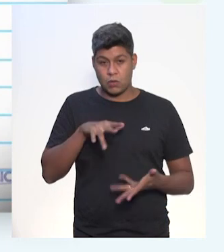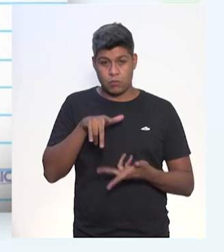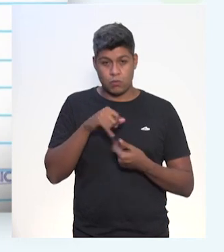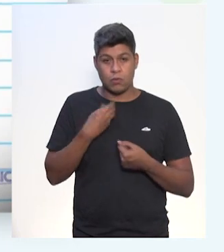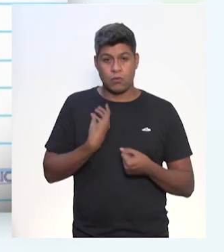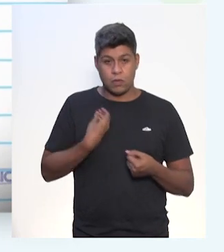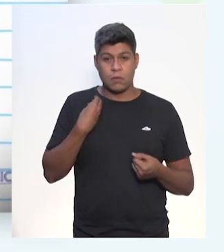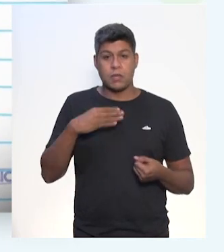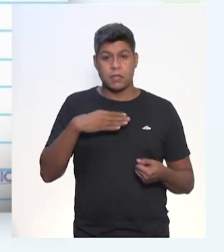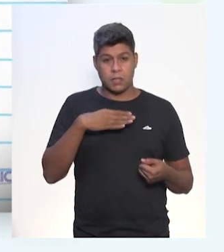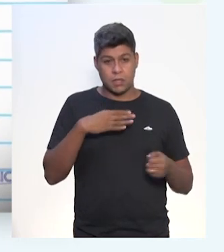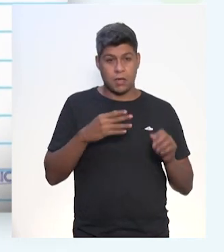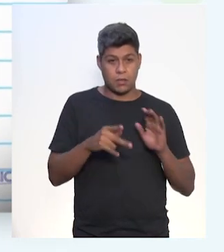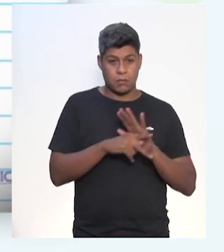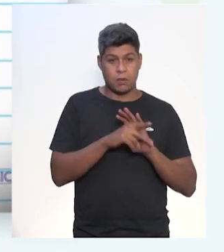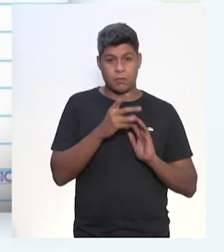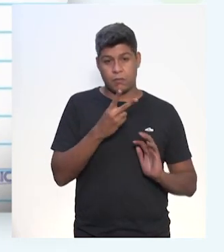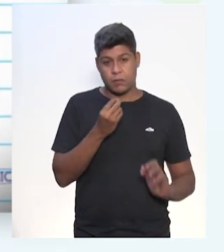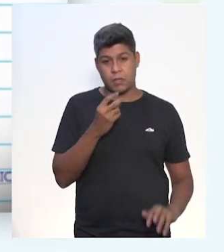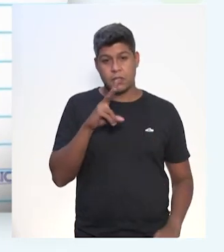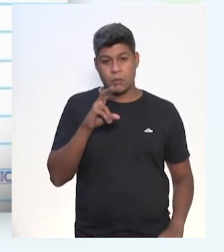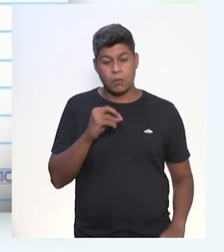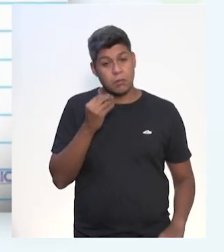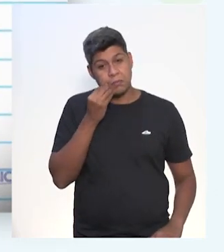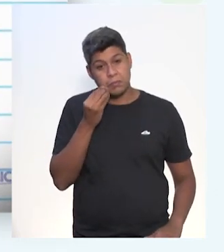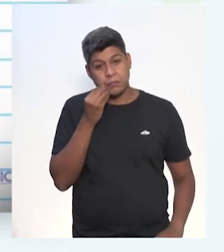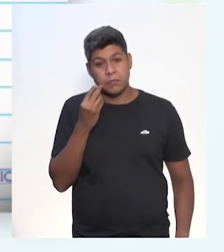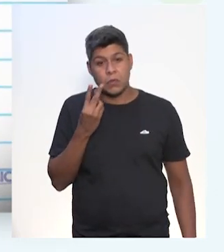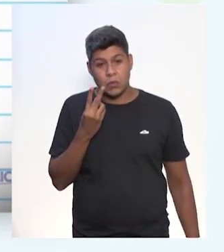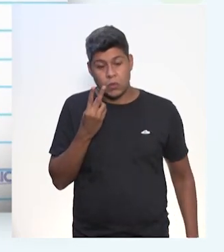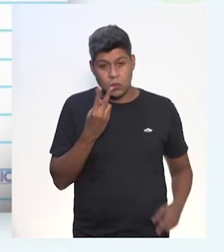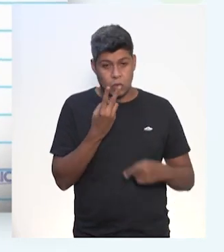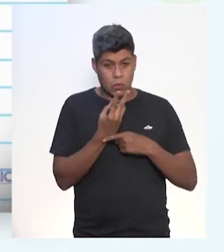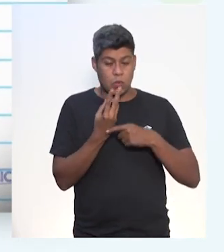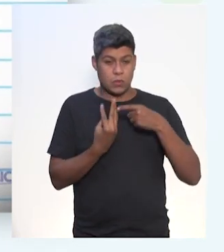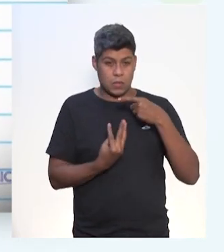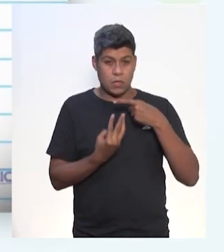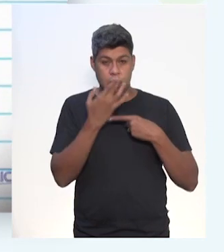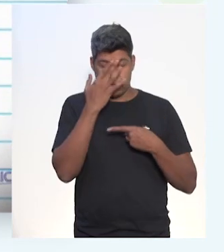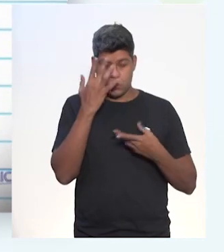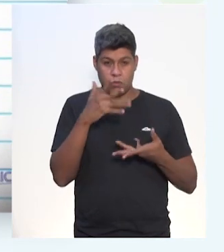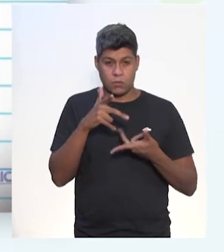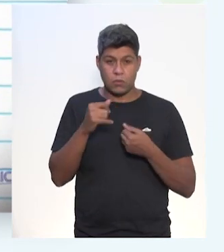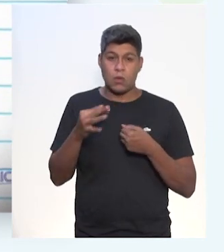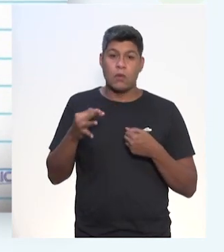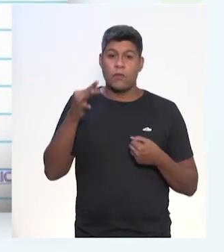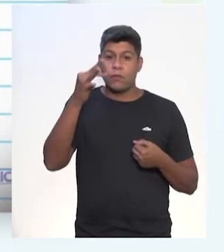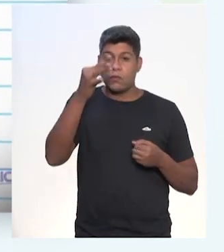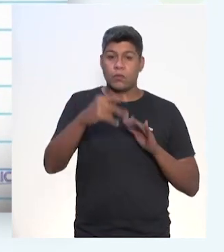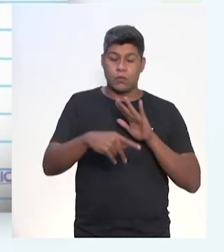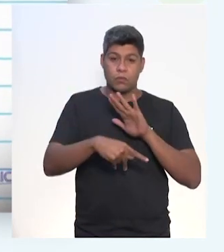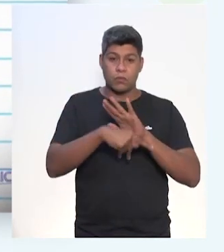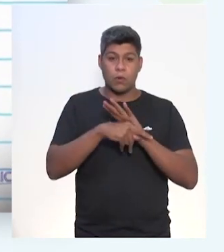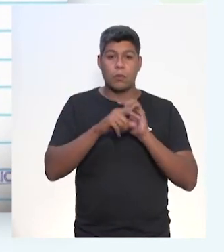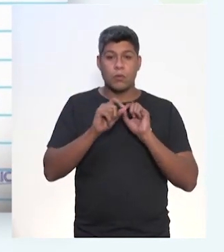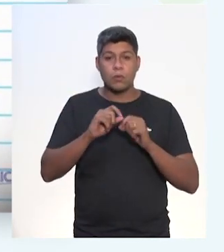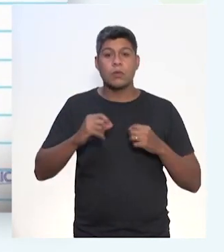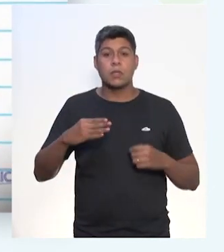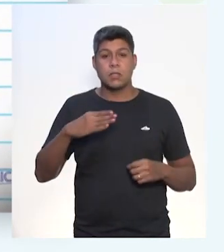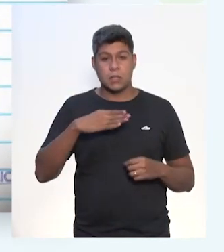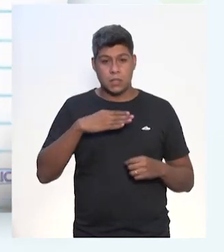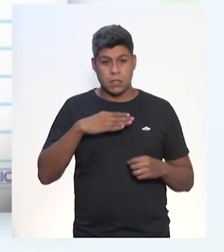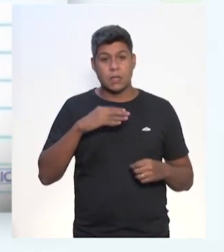viverão em cidades. Em 2050, essa expectativa é de 2/3 da população mundial. O futuro está, portanto, nas